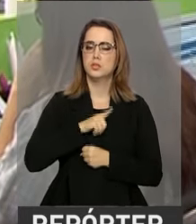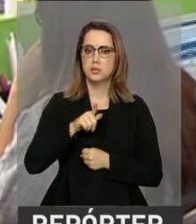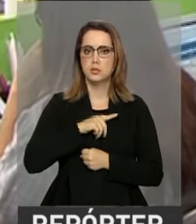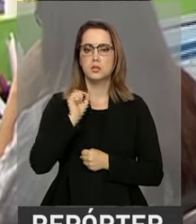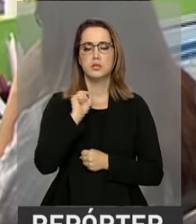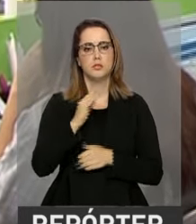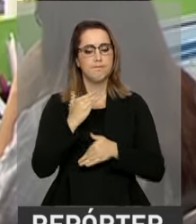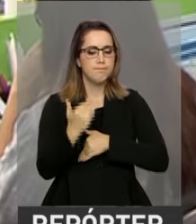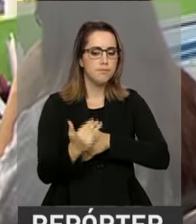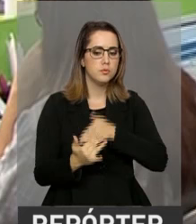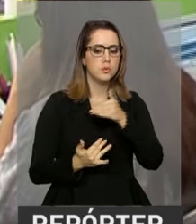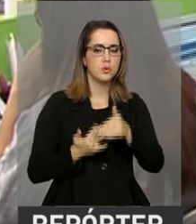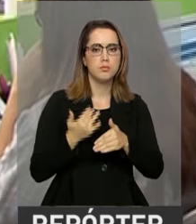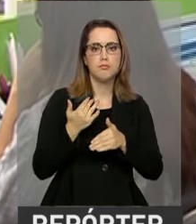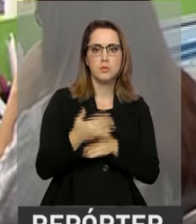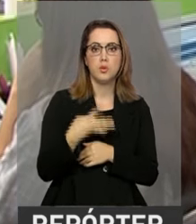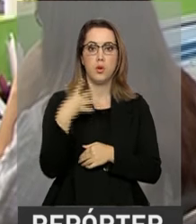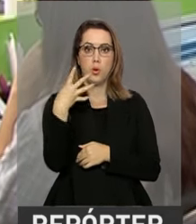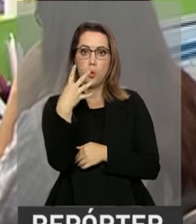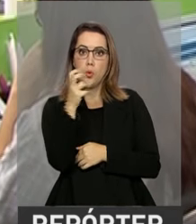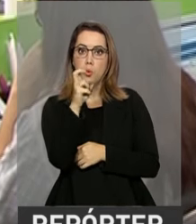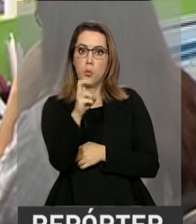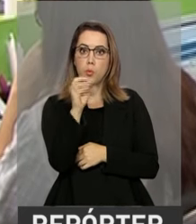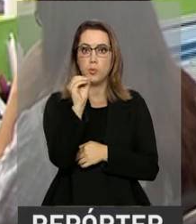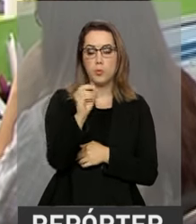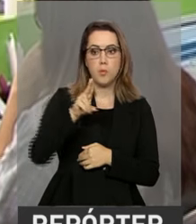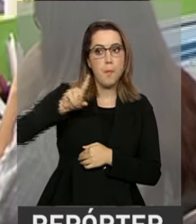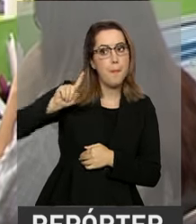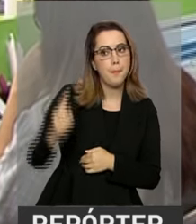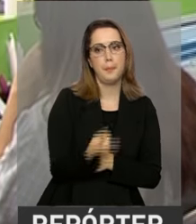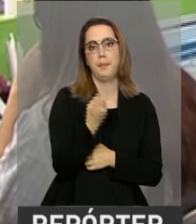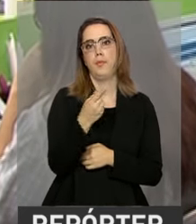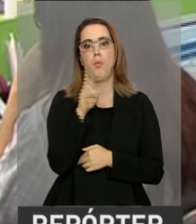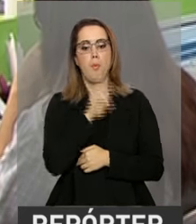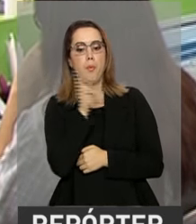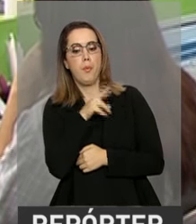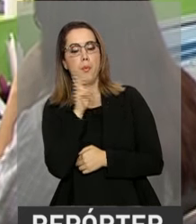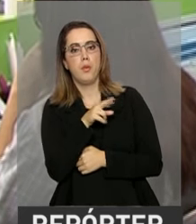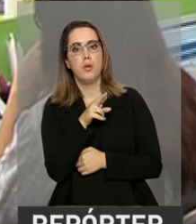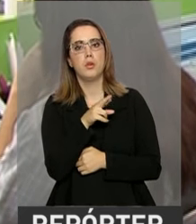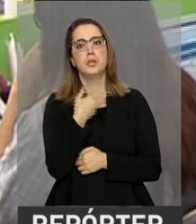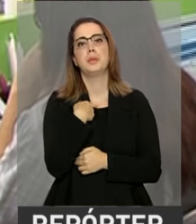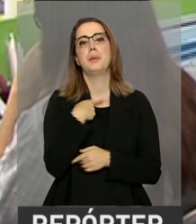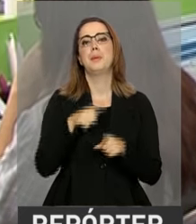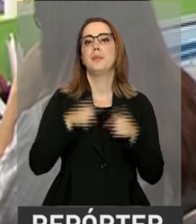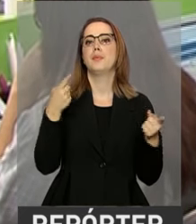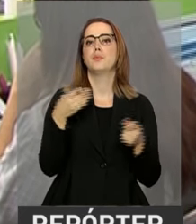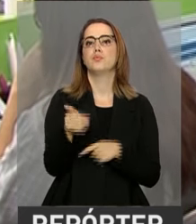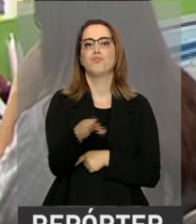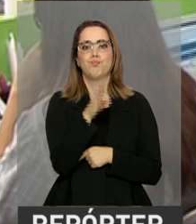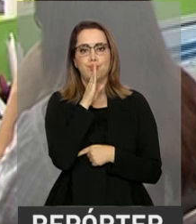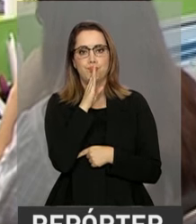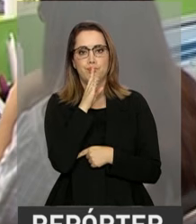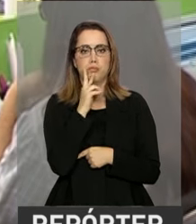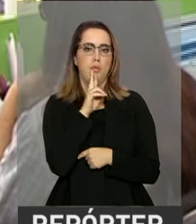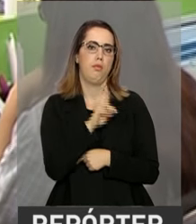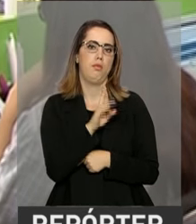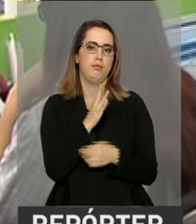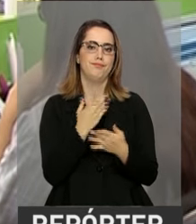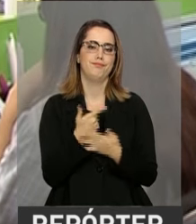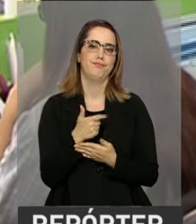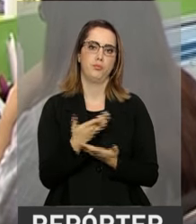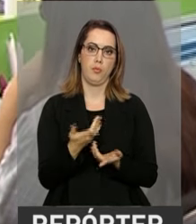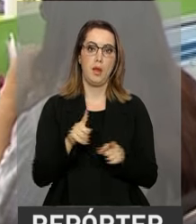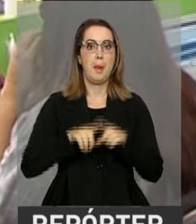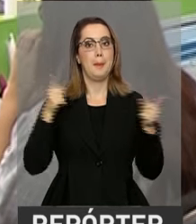desde então já são 450.000 reclamações registradas mas não respondidas a partir de agora tudo